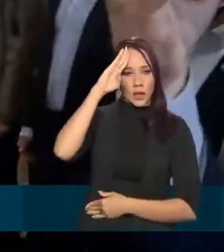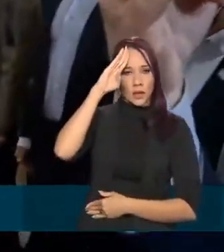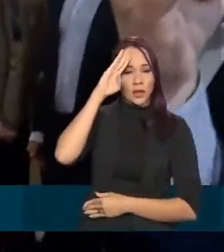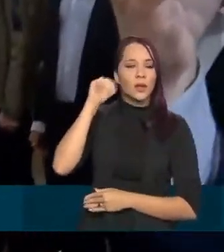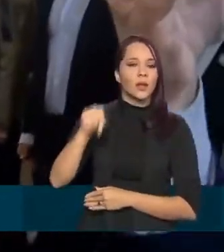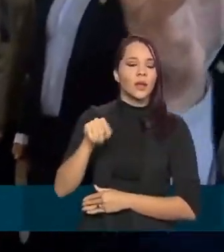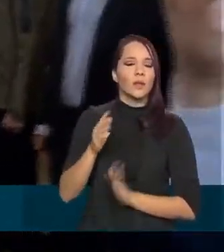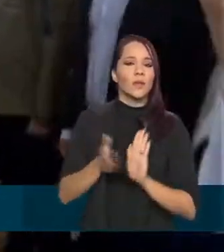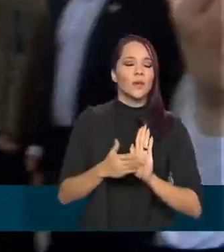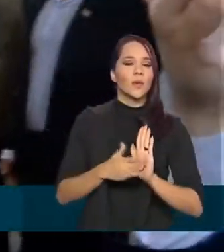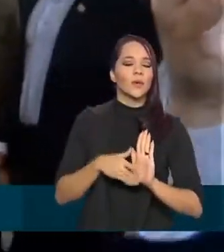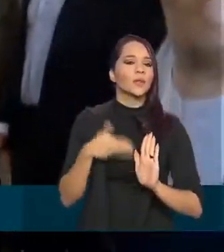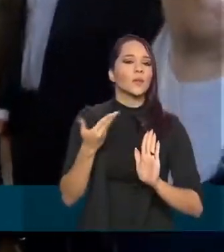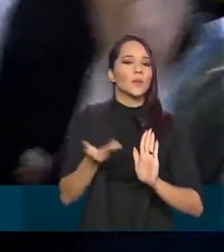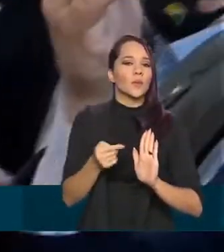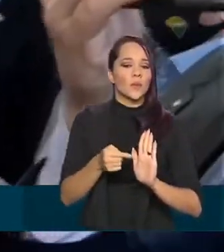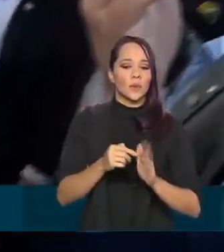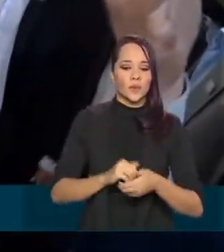Cívico-Militares